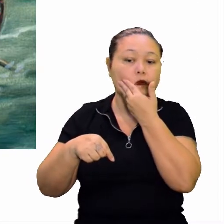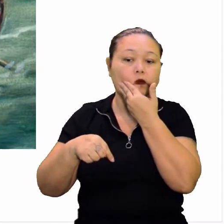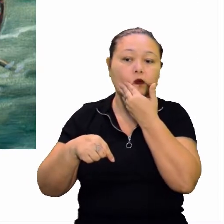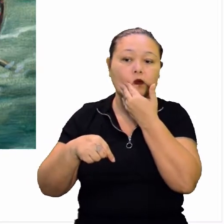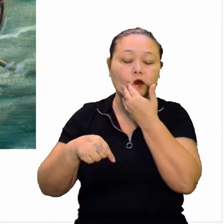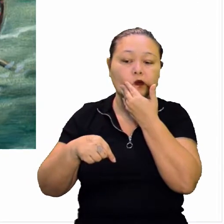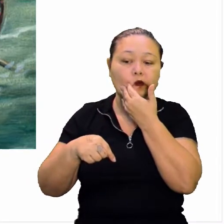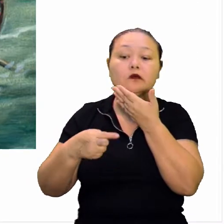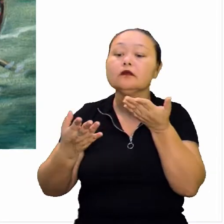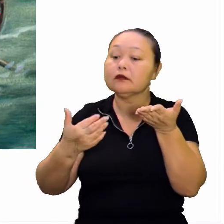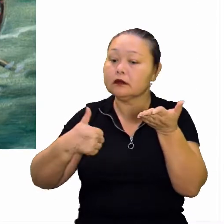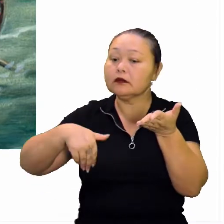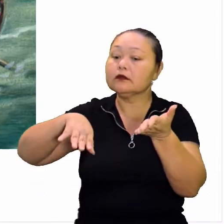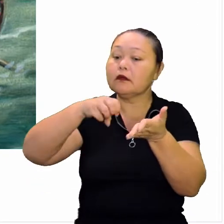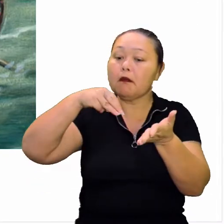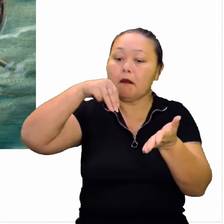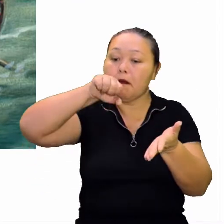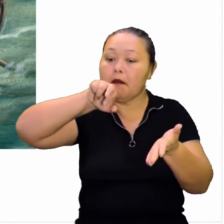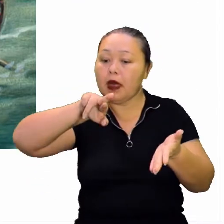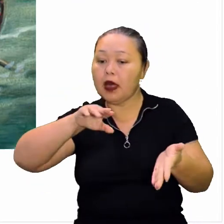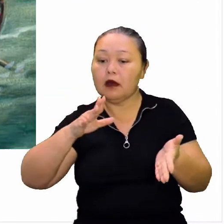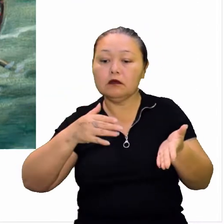o mar Mediterrâneo,